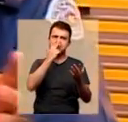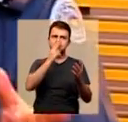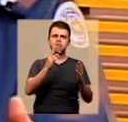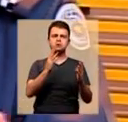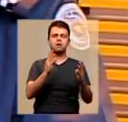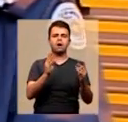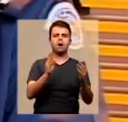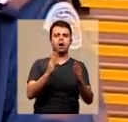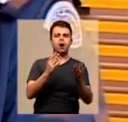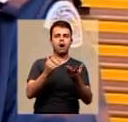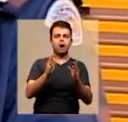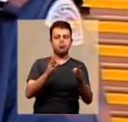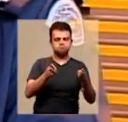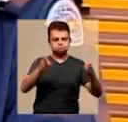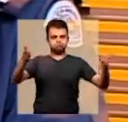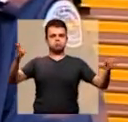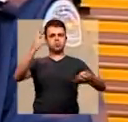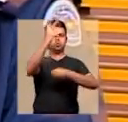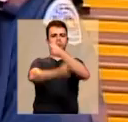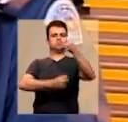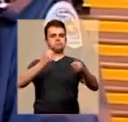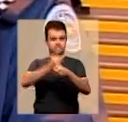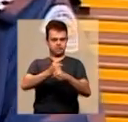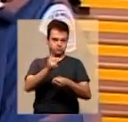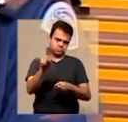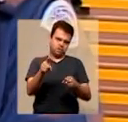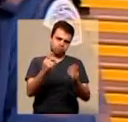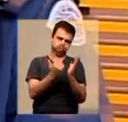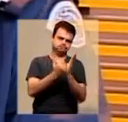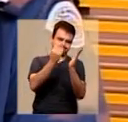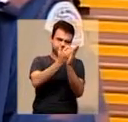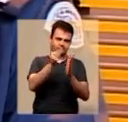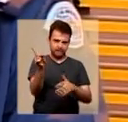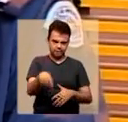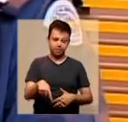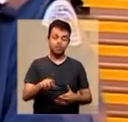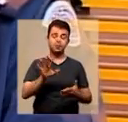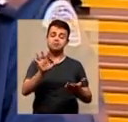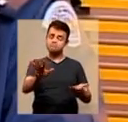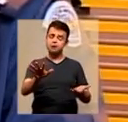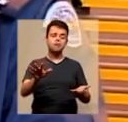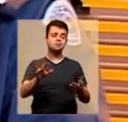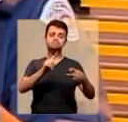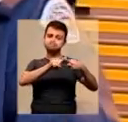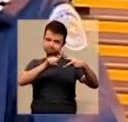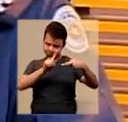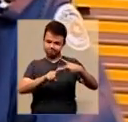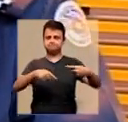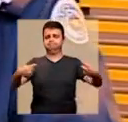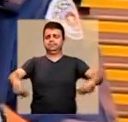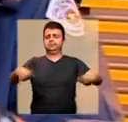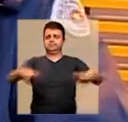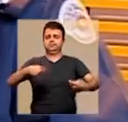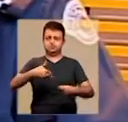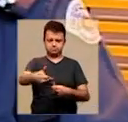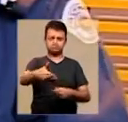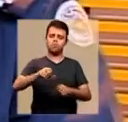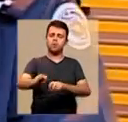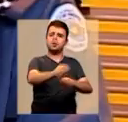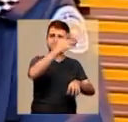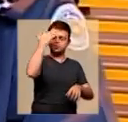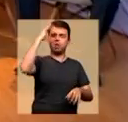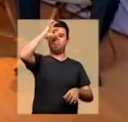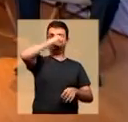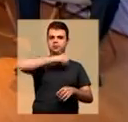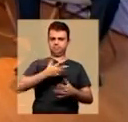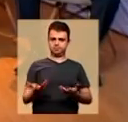embora já aumentou agora para quase 2 anos, porque somente assim nós vamos conseguir educar. Para você ter uma